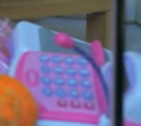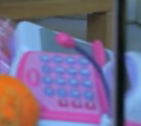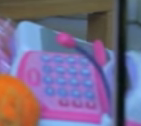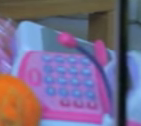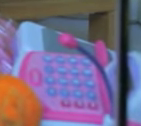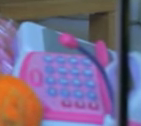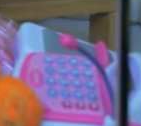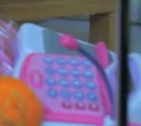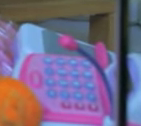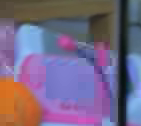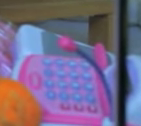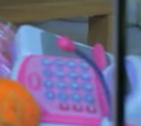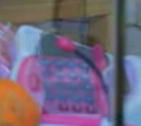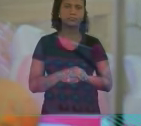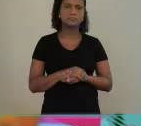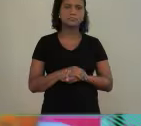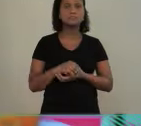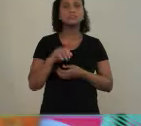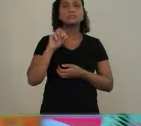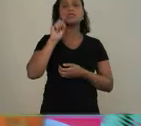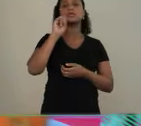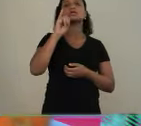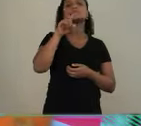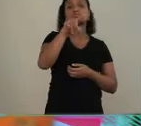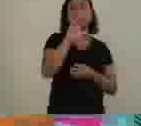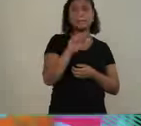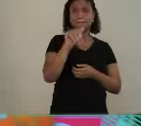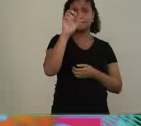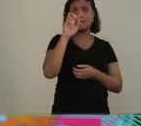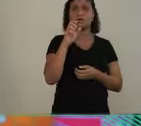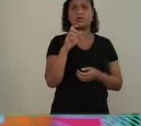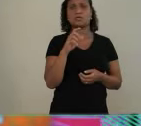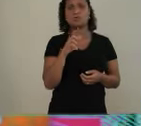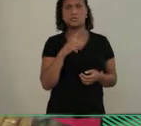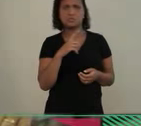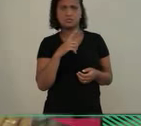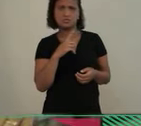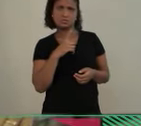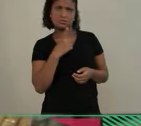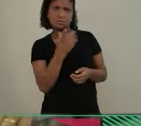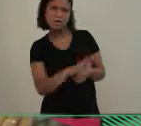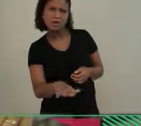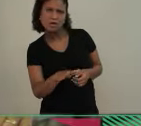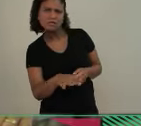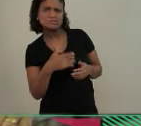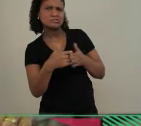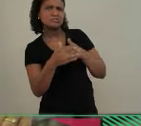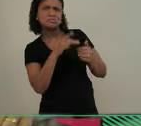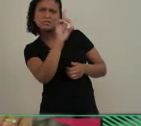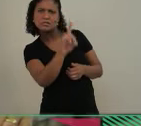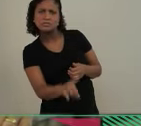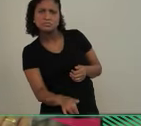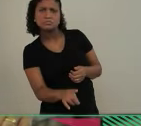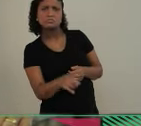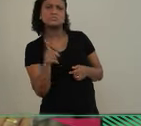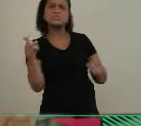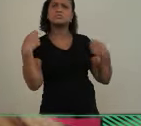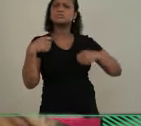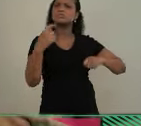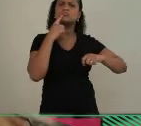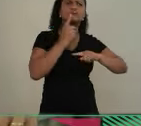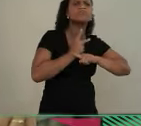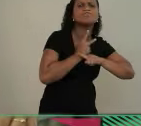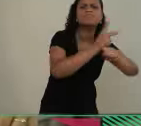Ao lado, no chão, uma cesta de brinquedos. Se você é mãe de uma criança que tem uma deficiência, você tem que correr atrás, você tem que,